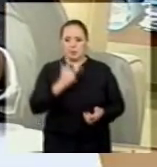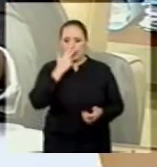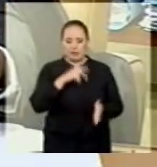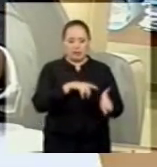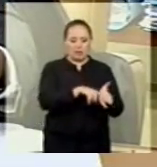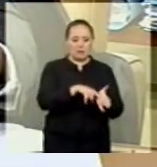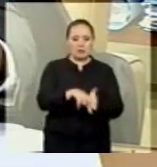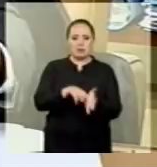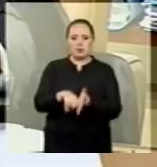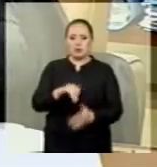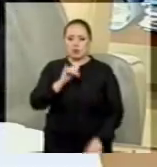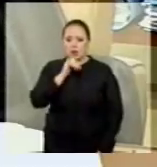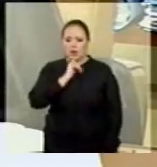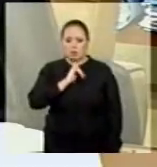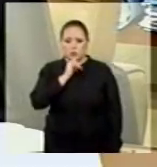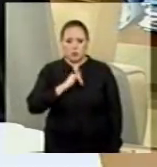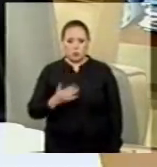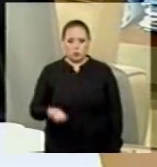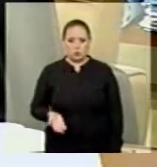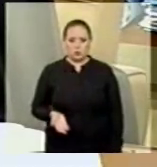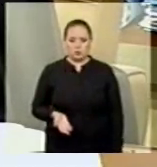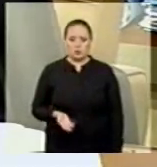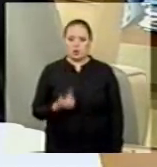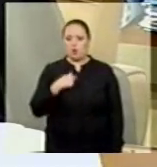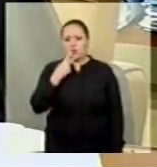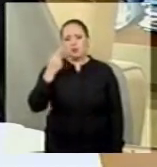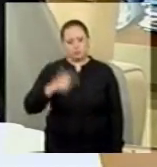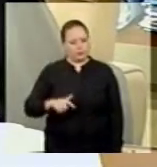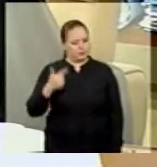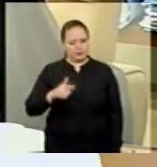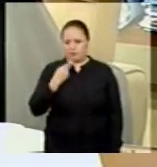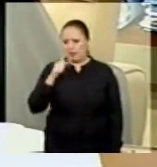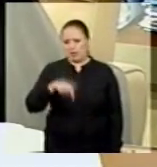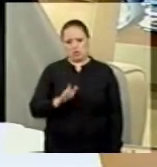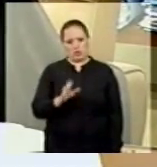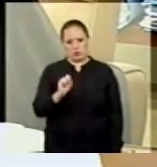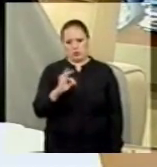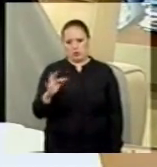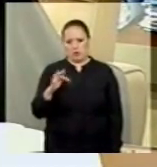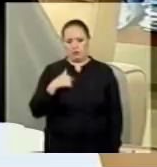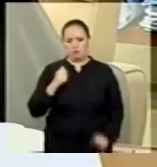nenhum. Não vai levar a lugar nenhum. Eu mesmo falei várias vezes aqui